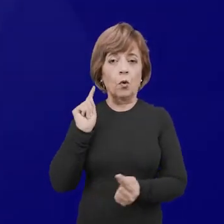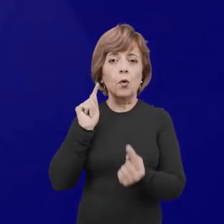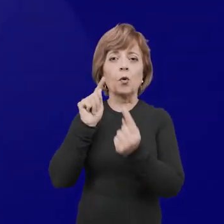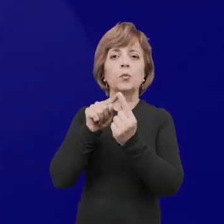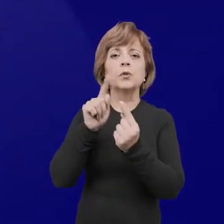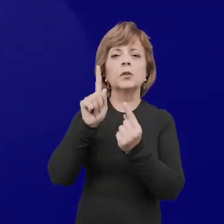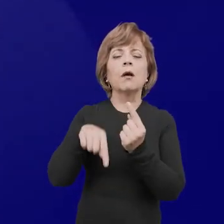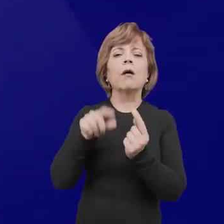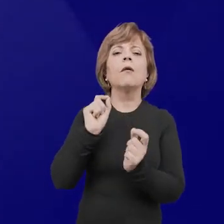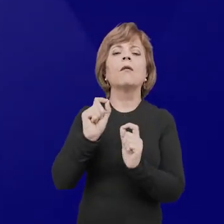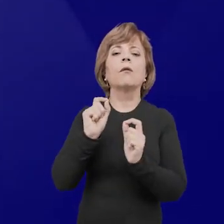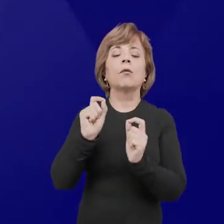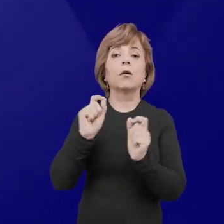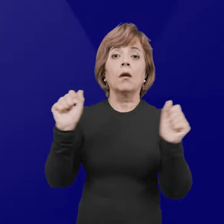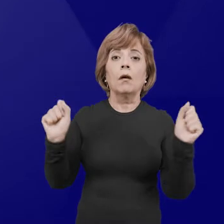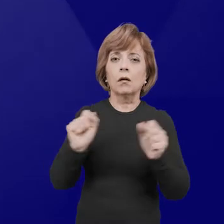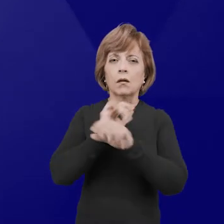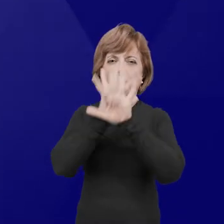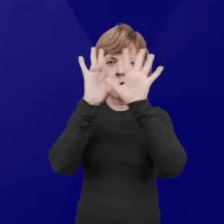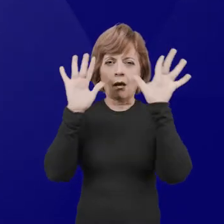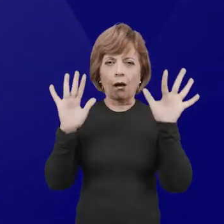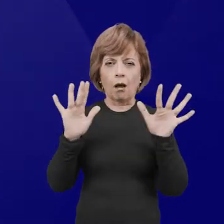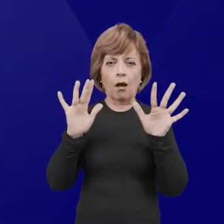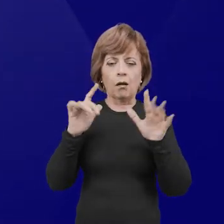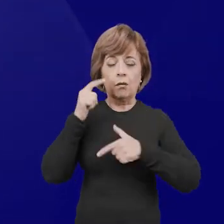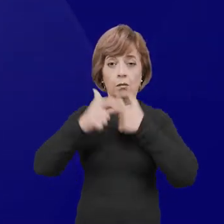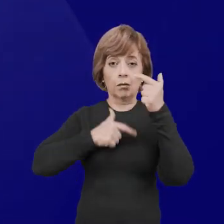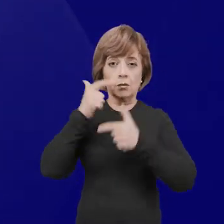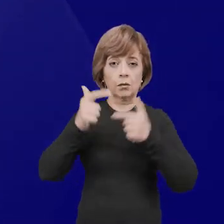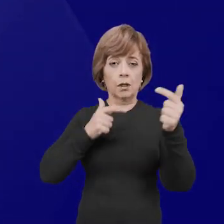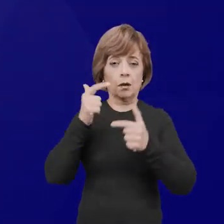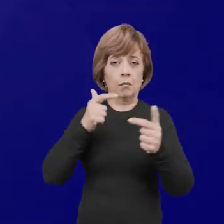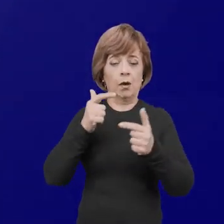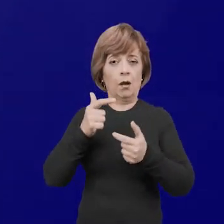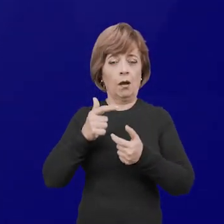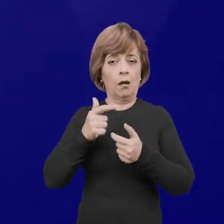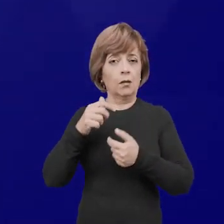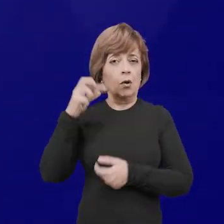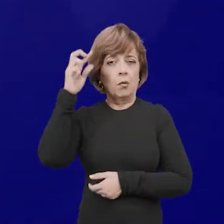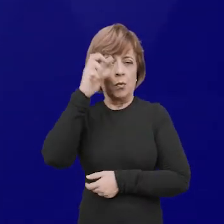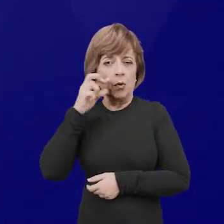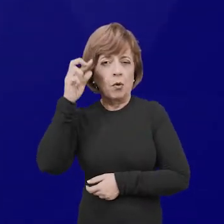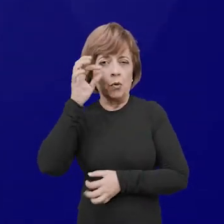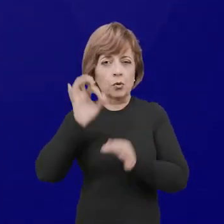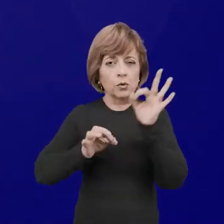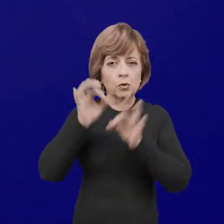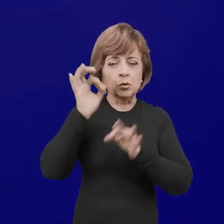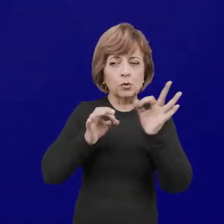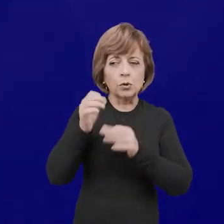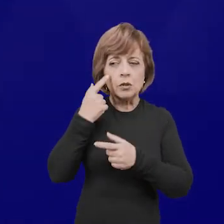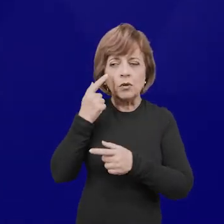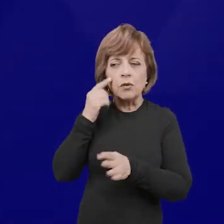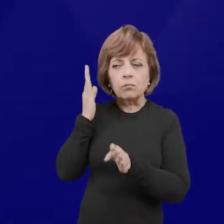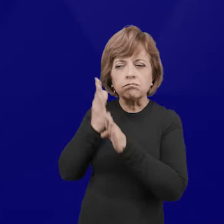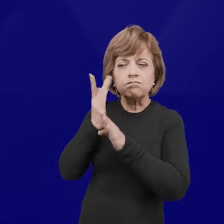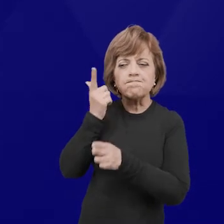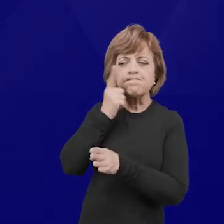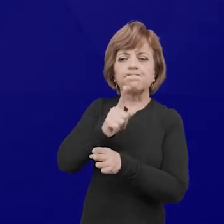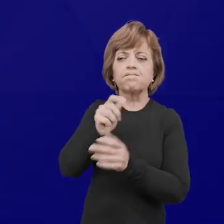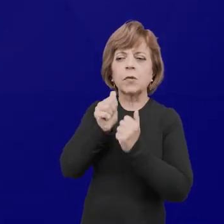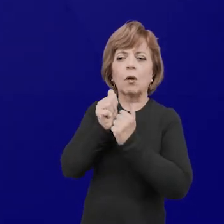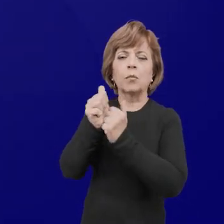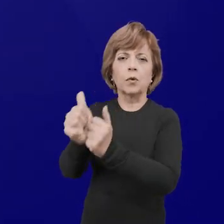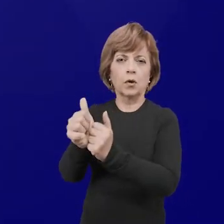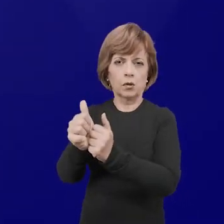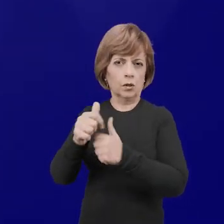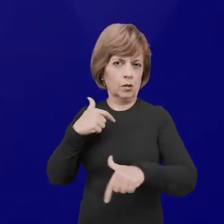luz sobre a atuação das promotorias de justiça, produzindo indicadores capazes de acompanhar suas atividades. Então, dentro